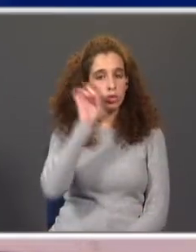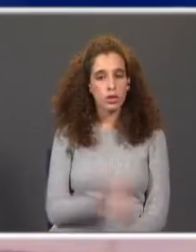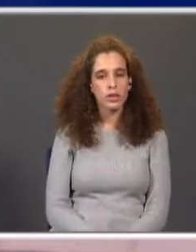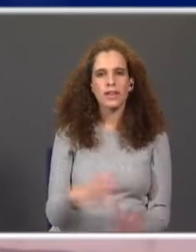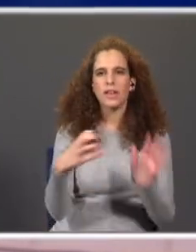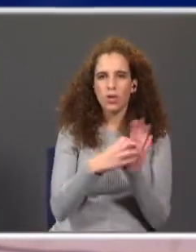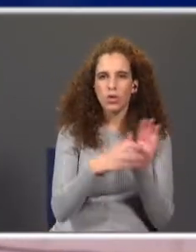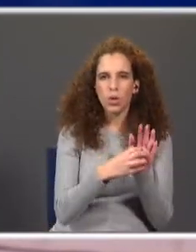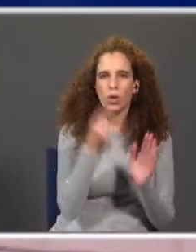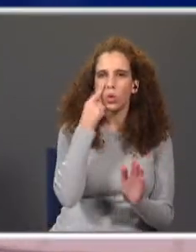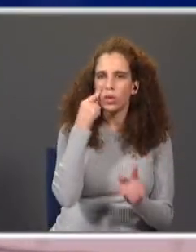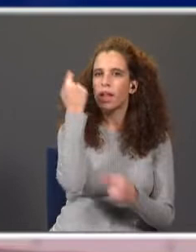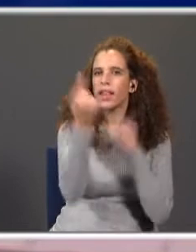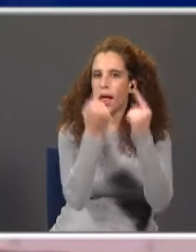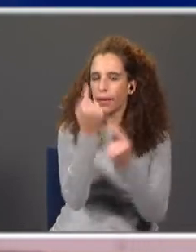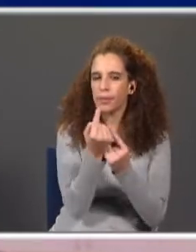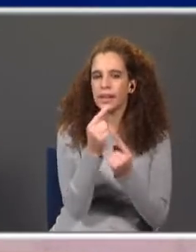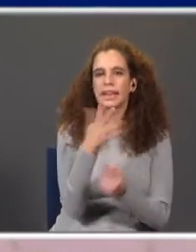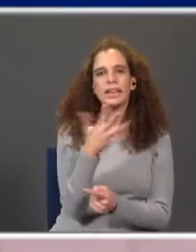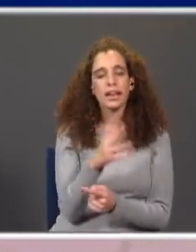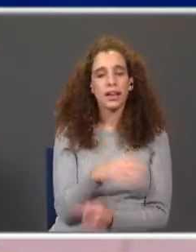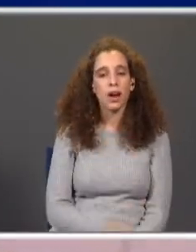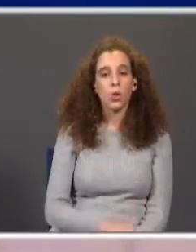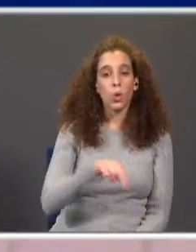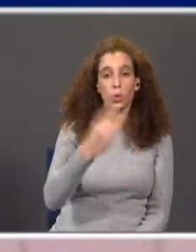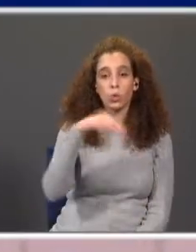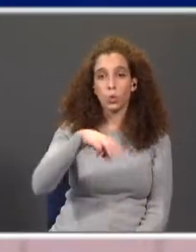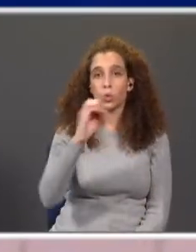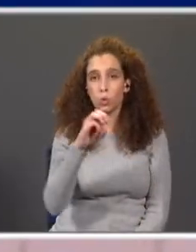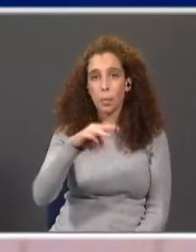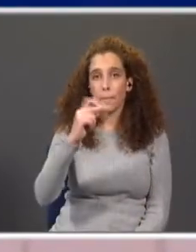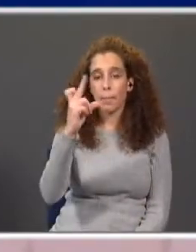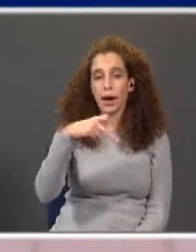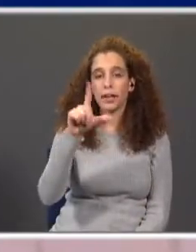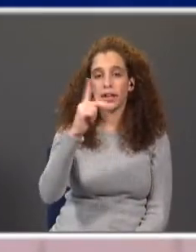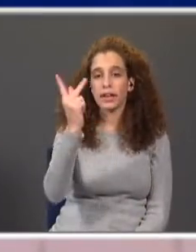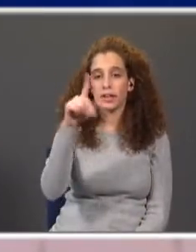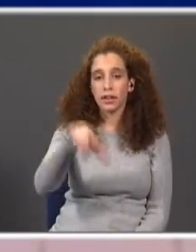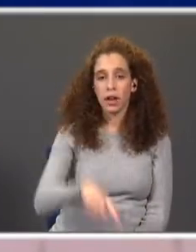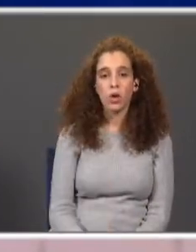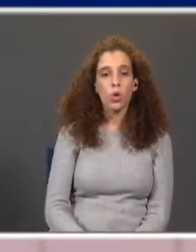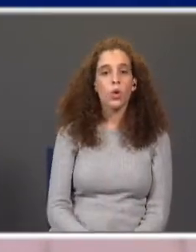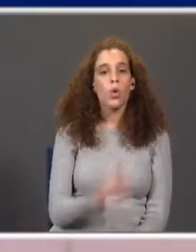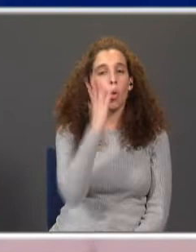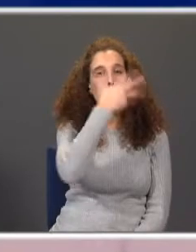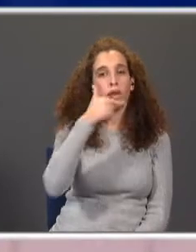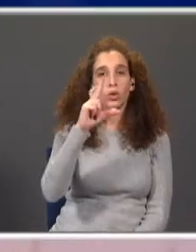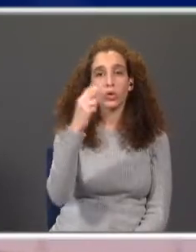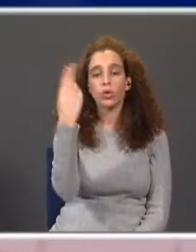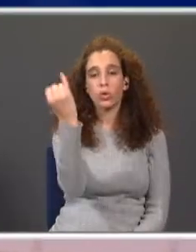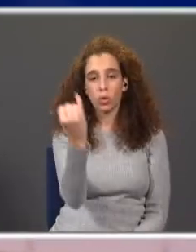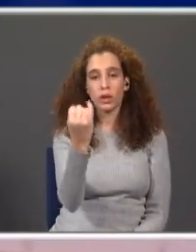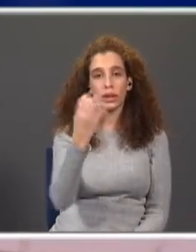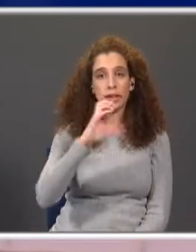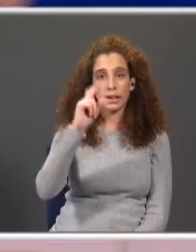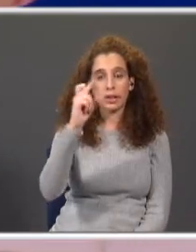retratadas? Reconheceste algumas? Se calhar reconheceste o Nuno Marco, eventualmente, o ator Rui de Carvalho, e eu digo-te que António